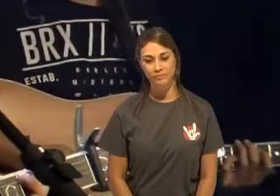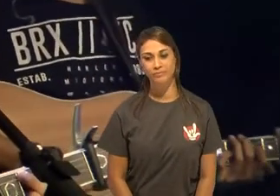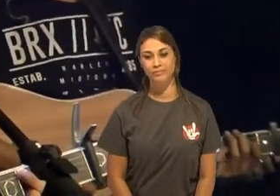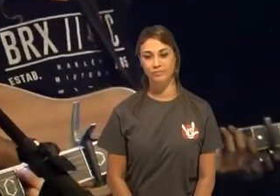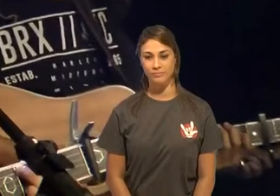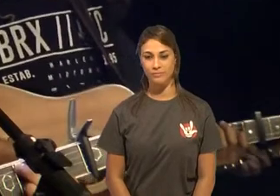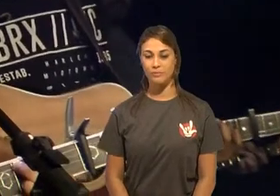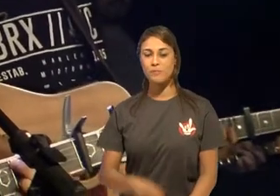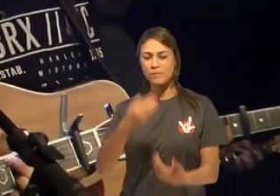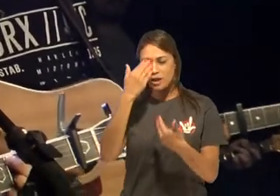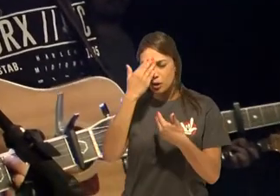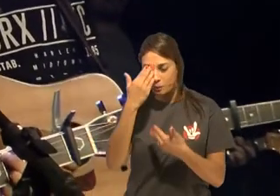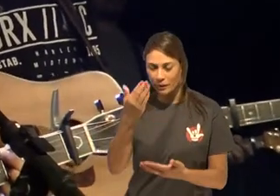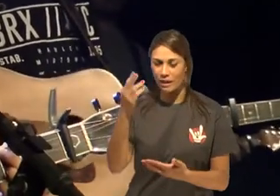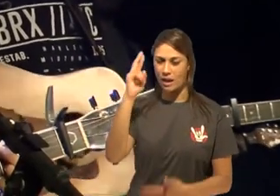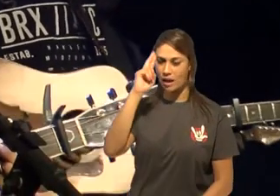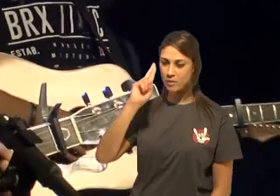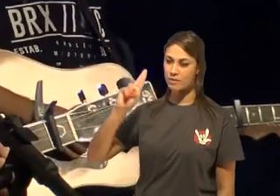Obrigado, Senhor.